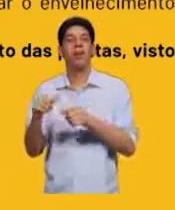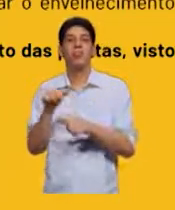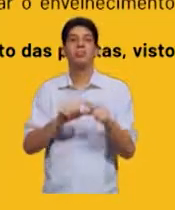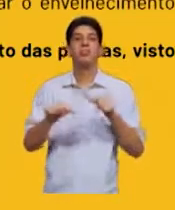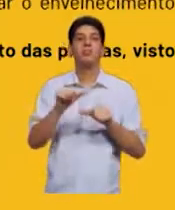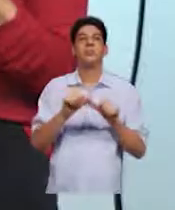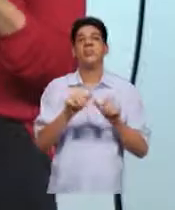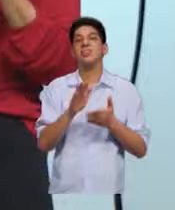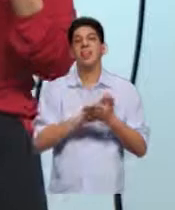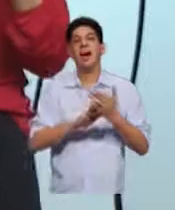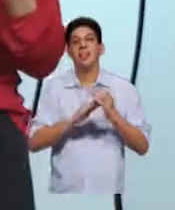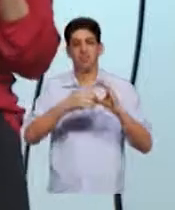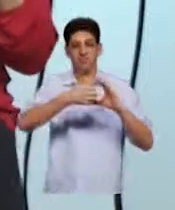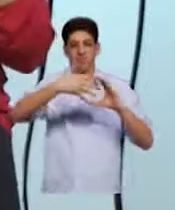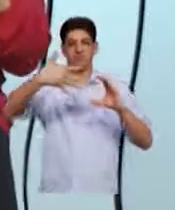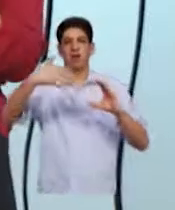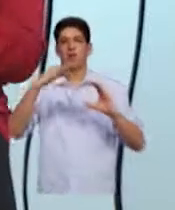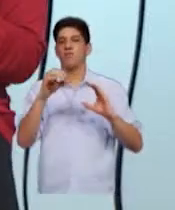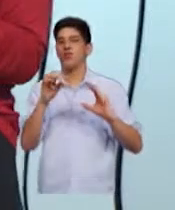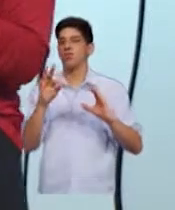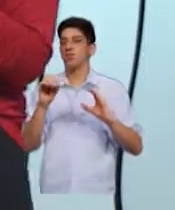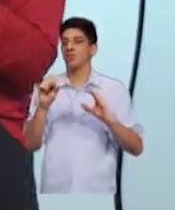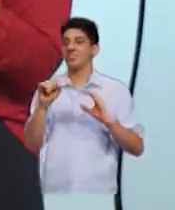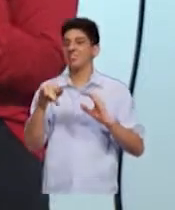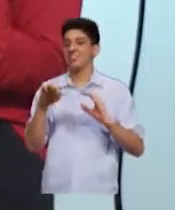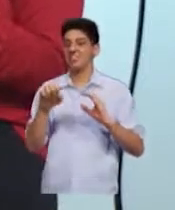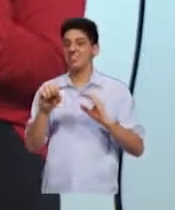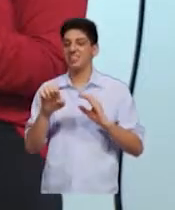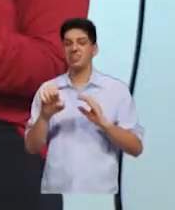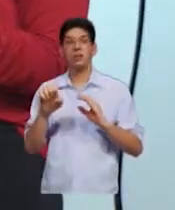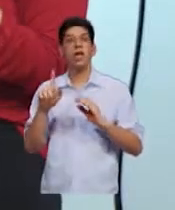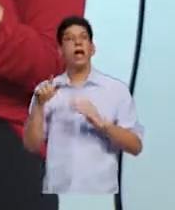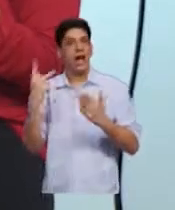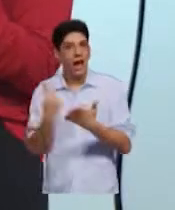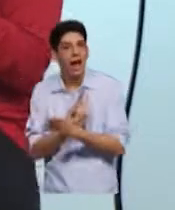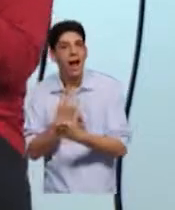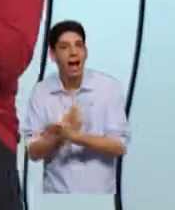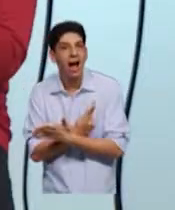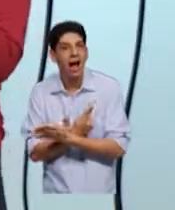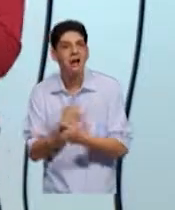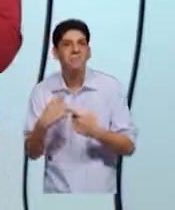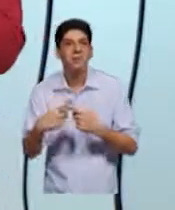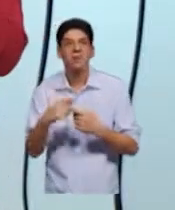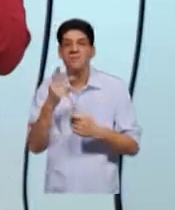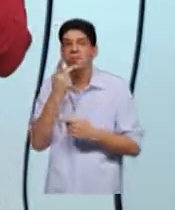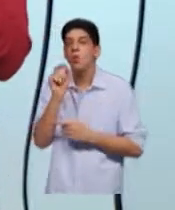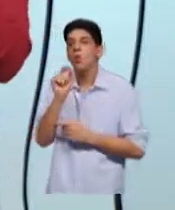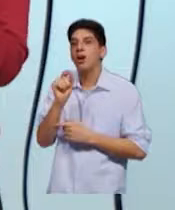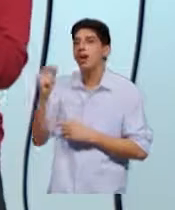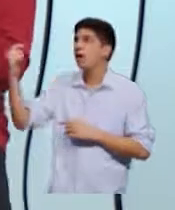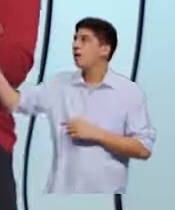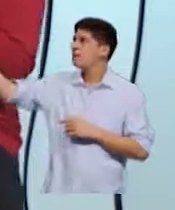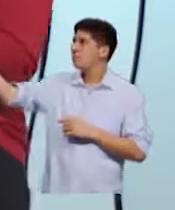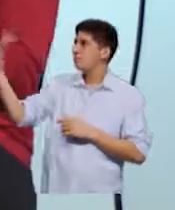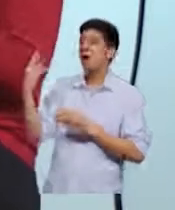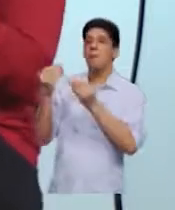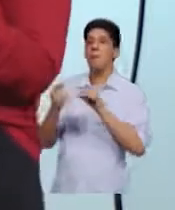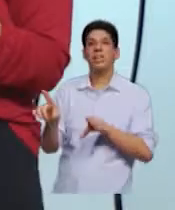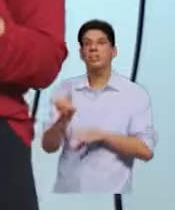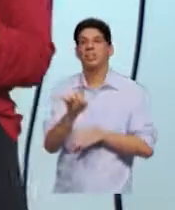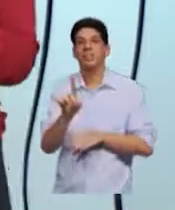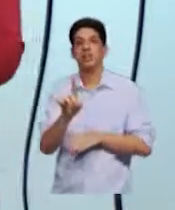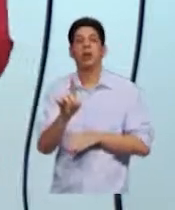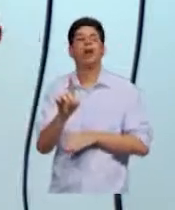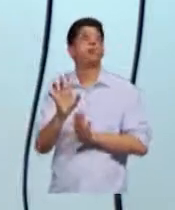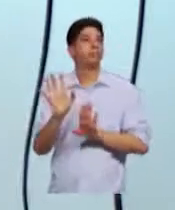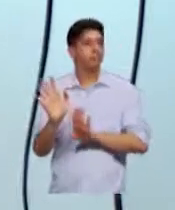processo da fotossíntese. Essa é errada. Por quê? Porque fala que a grande quantidade de raios ultravioletas não prejudica o desenvolvimento